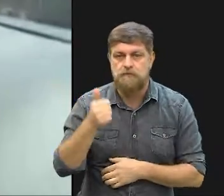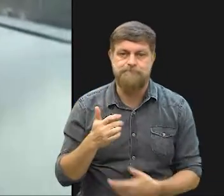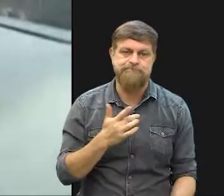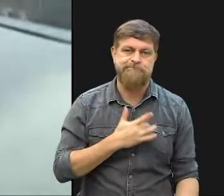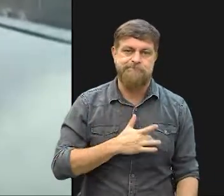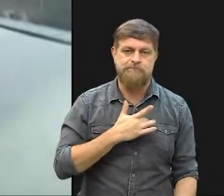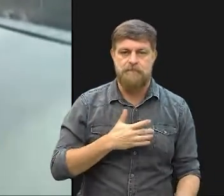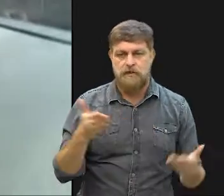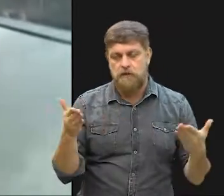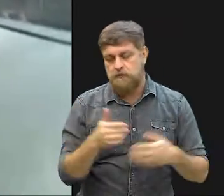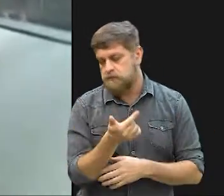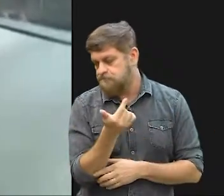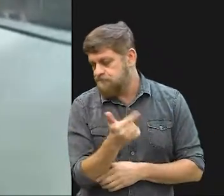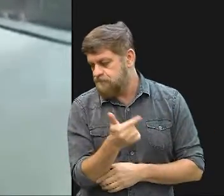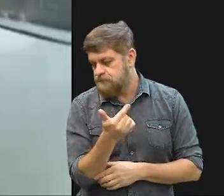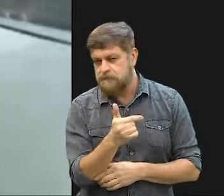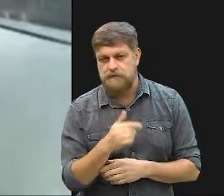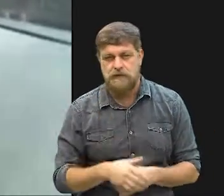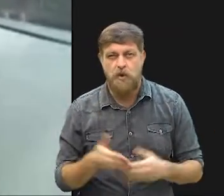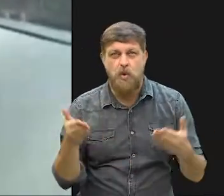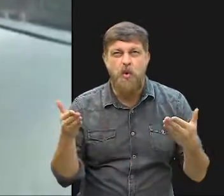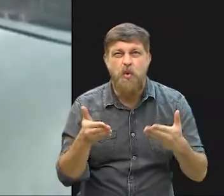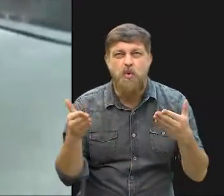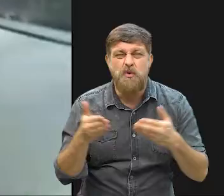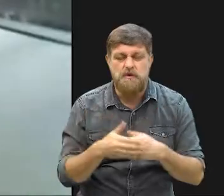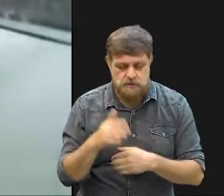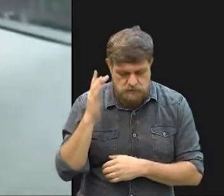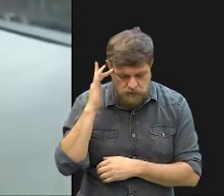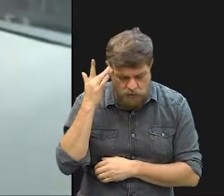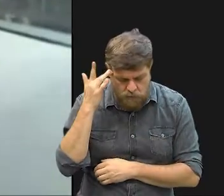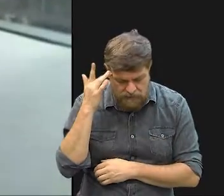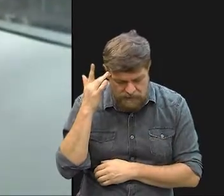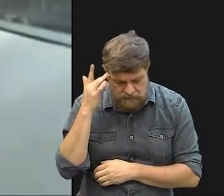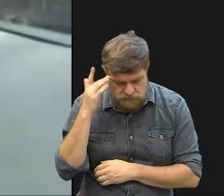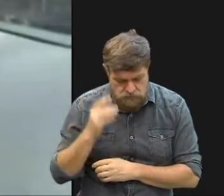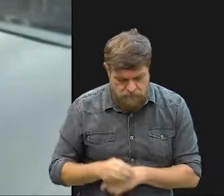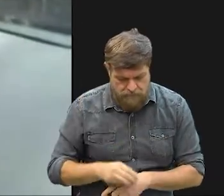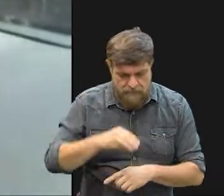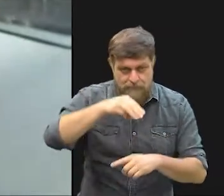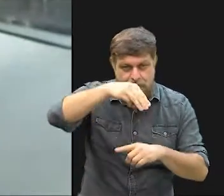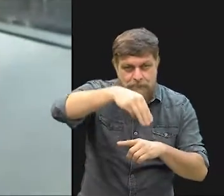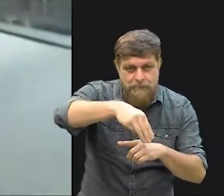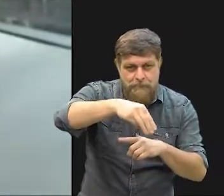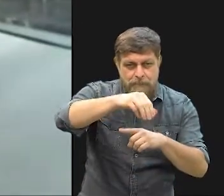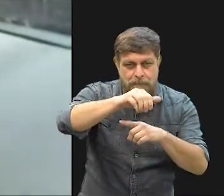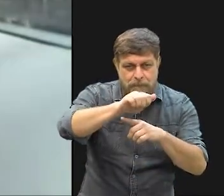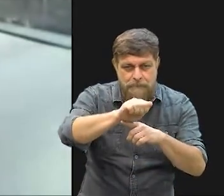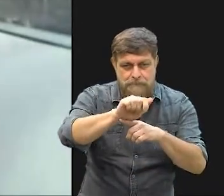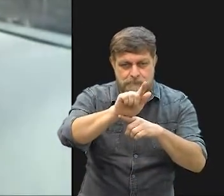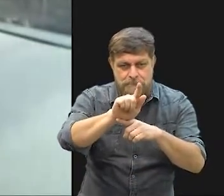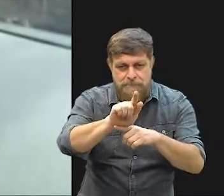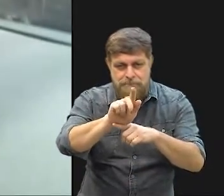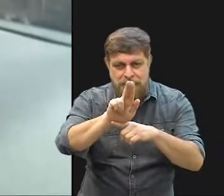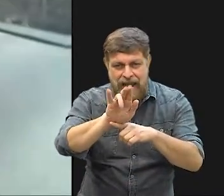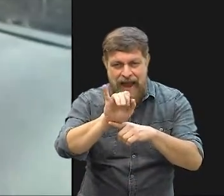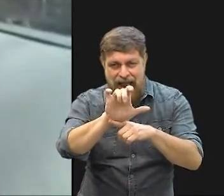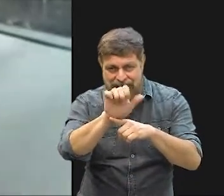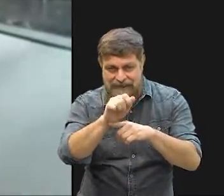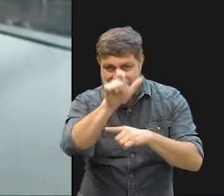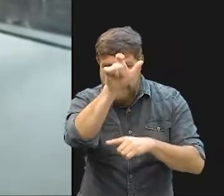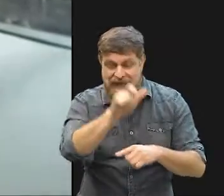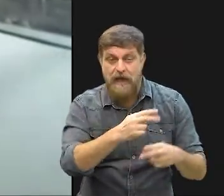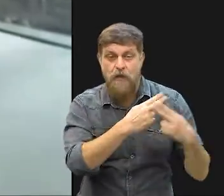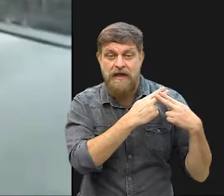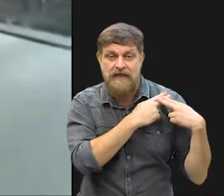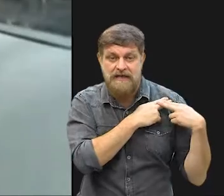que hoje em dia não tem tanto. Se eu não me engano, hoje em dia o Maguila que se ocupa do feminino, que está